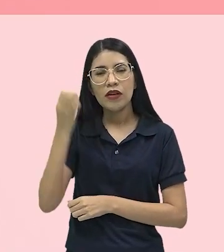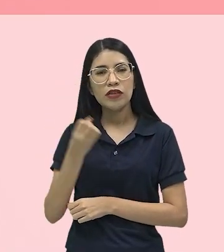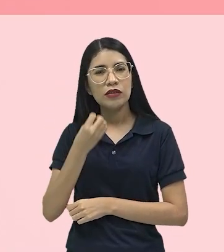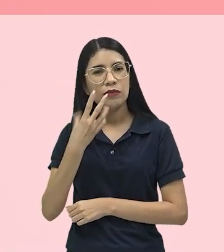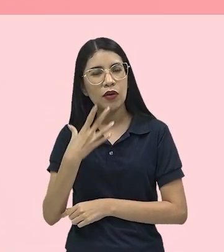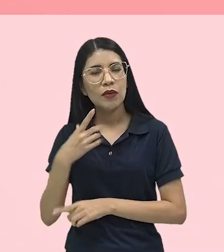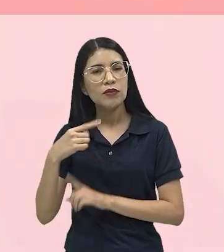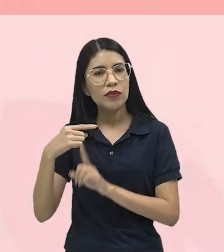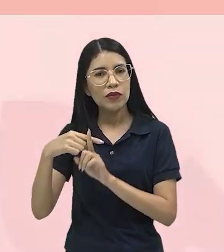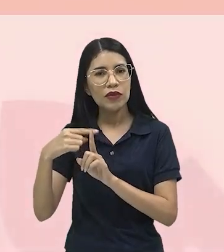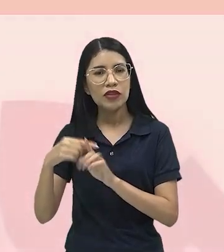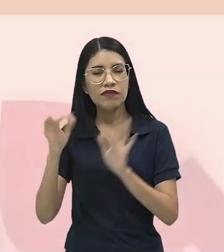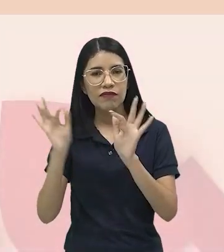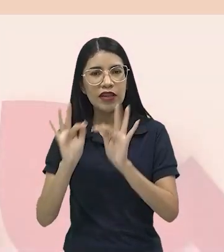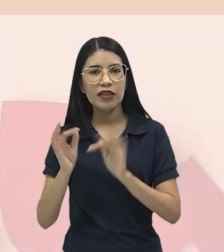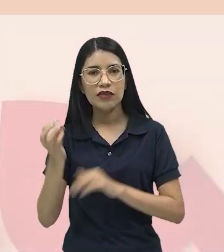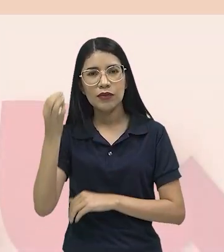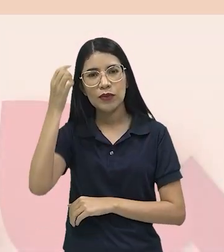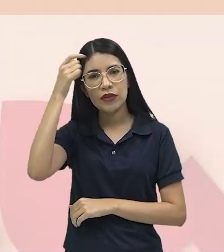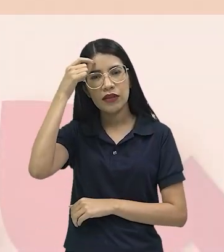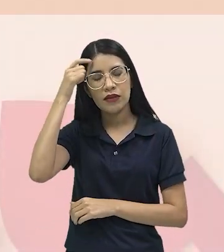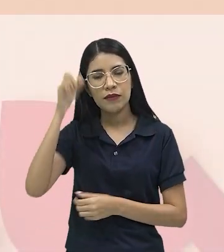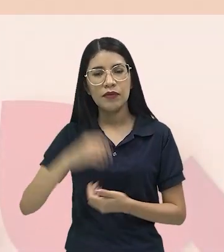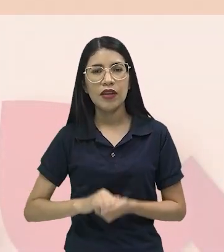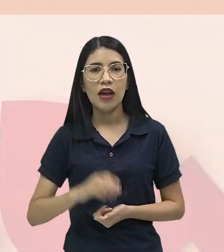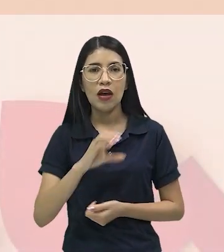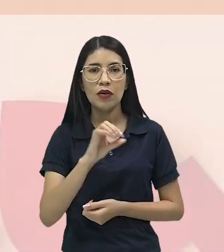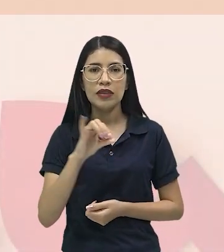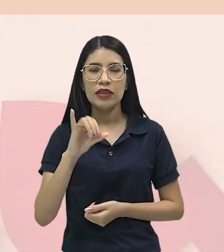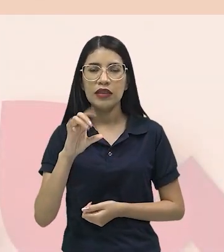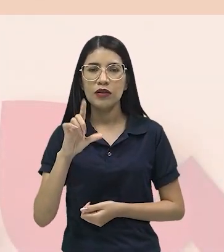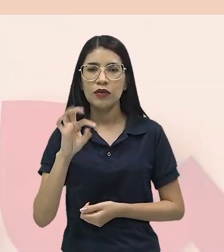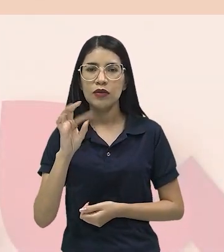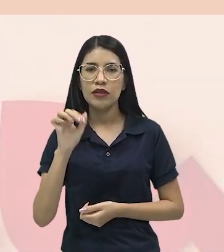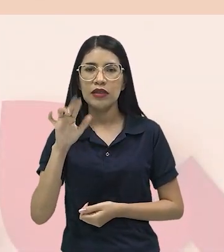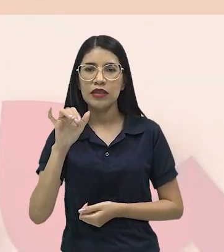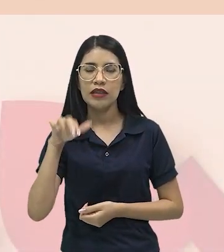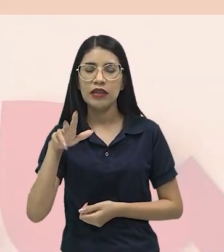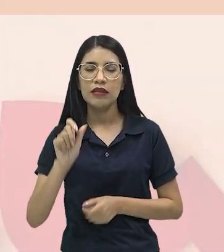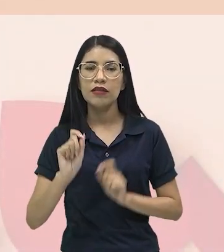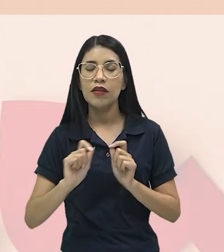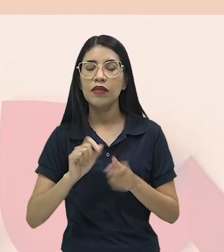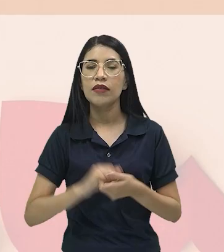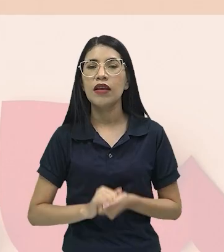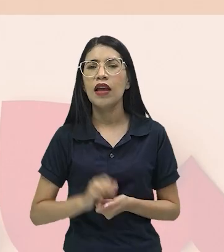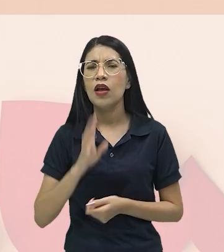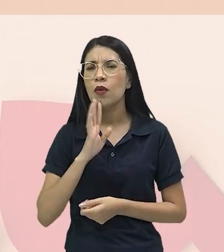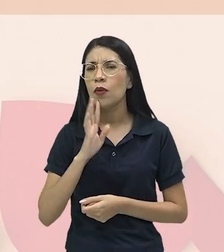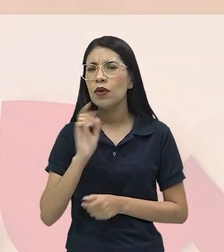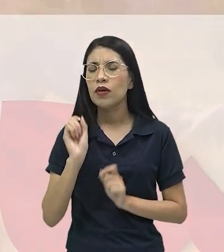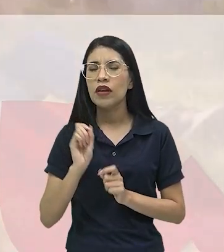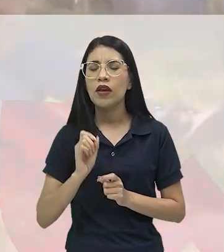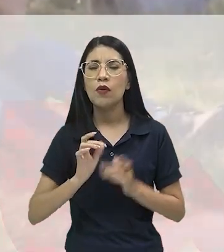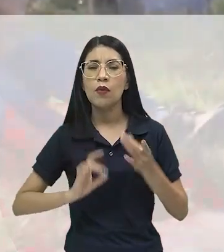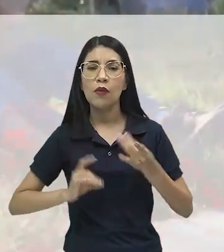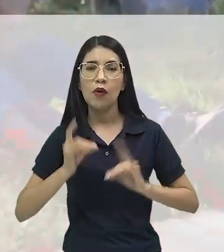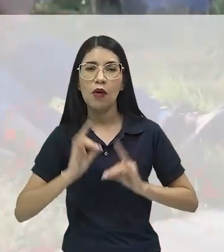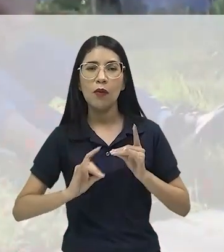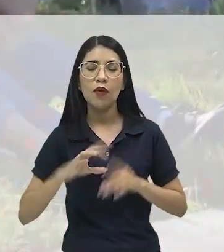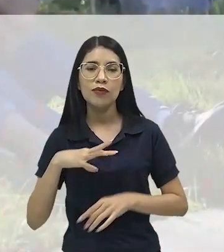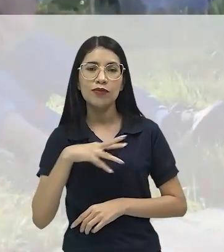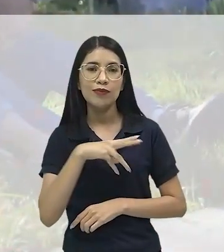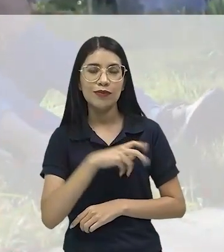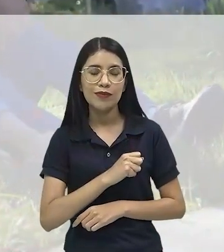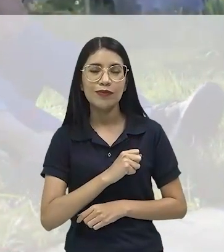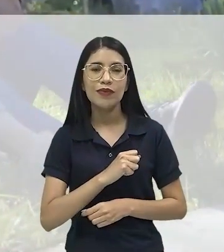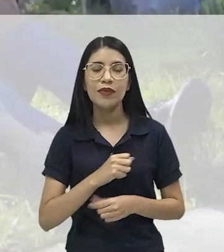positivas no nosso cérebro. Ocitocina. A ocitocina é conhecida como o hormônio do amor e